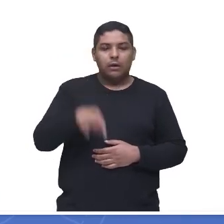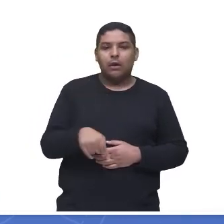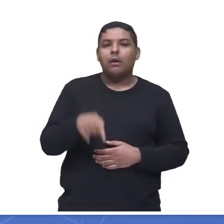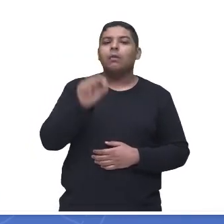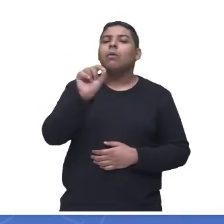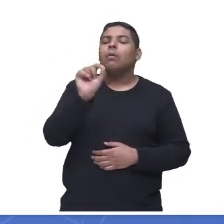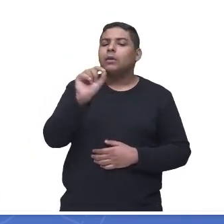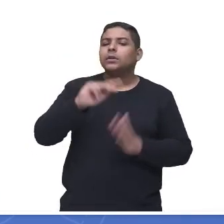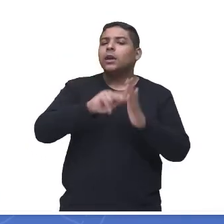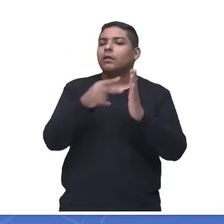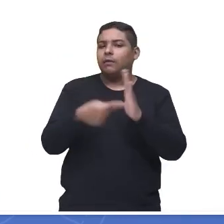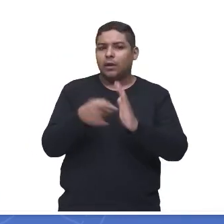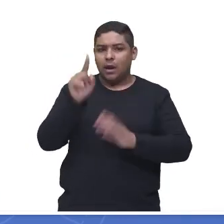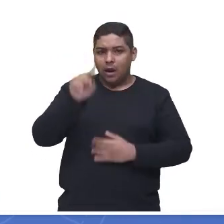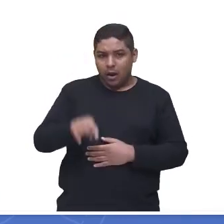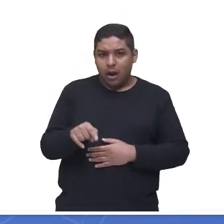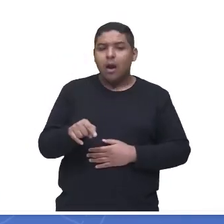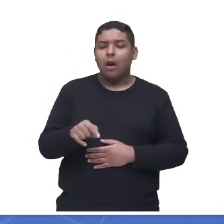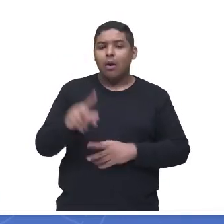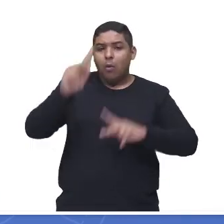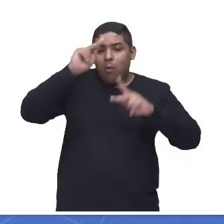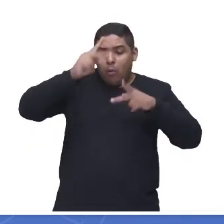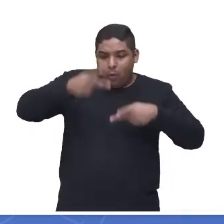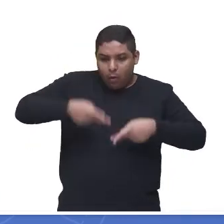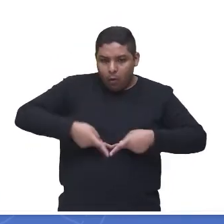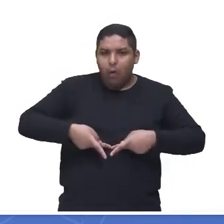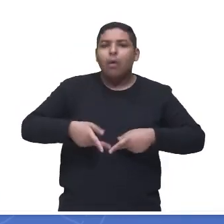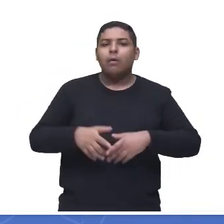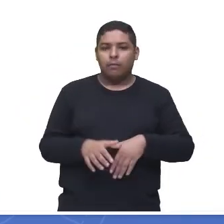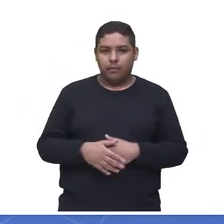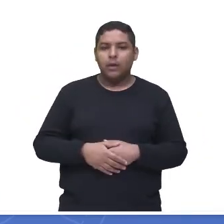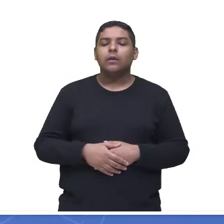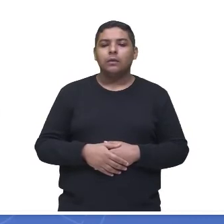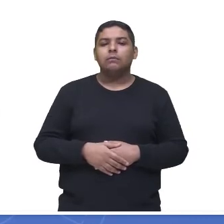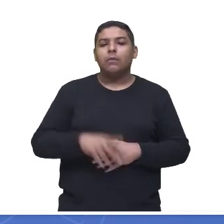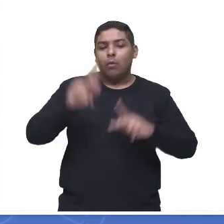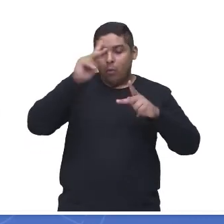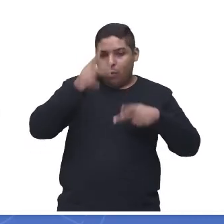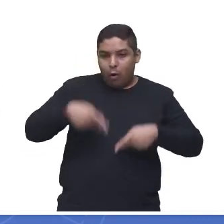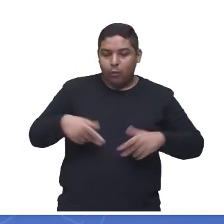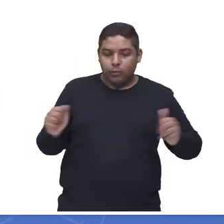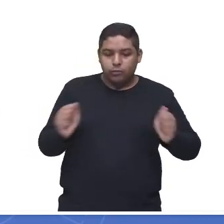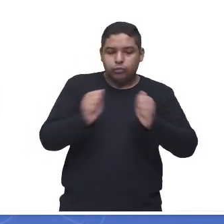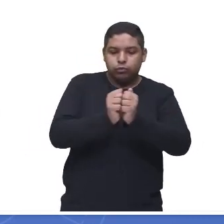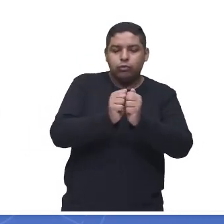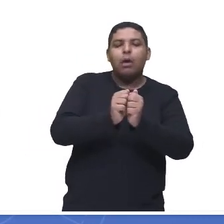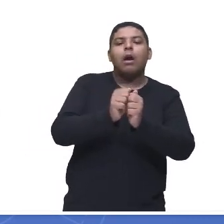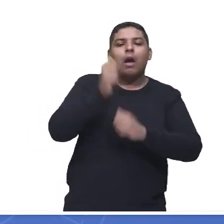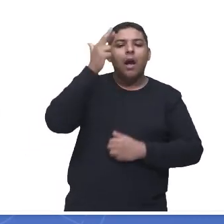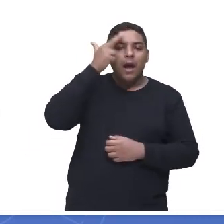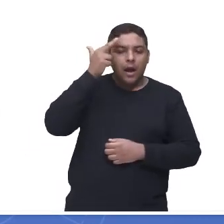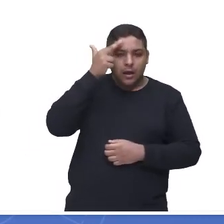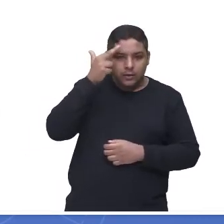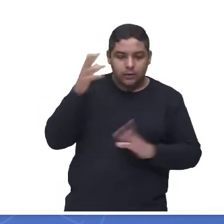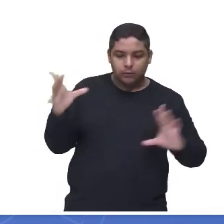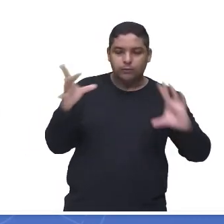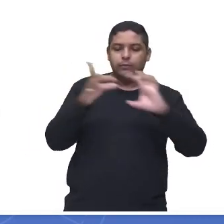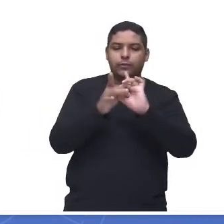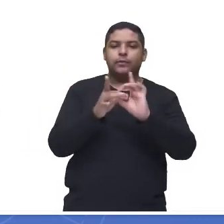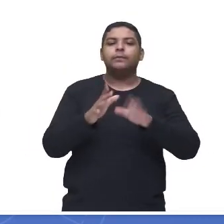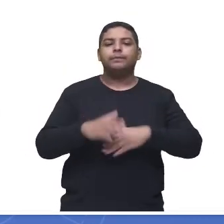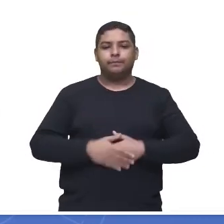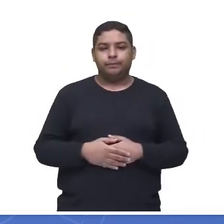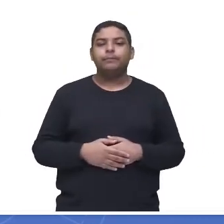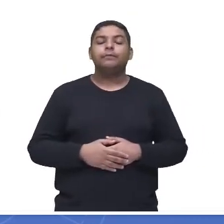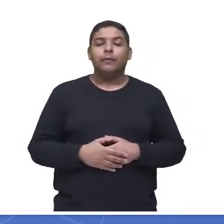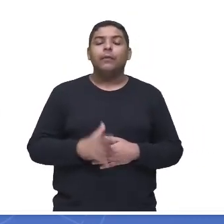a natureza, o homem e a fé, e o homem e a razão. Para vocês perceberem como cada período desse, a humanidade